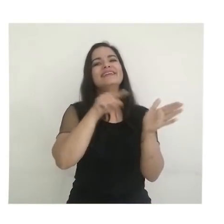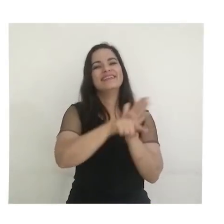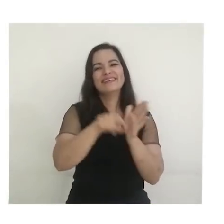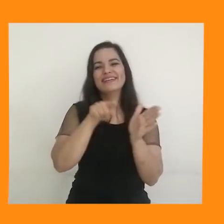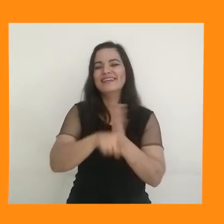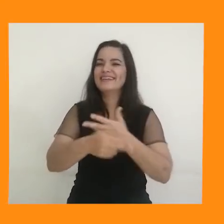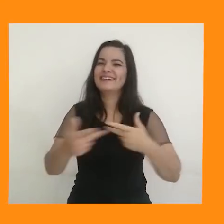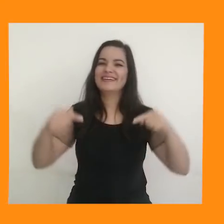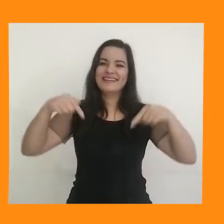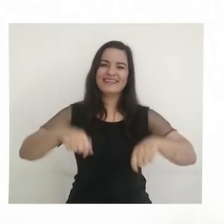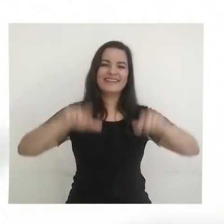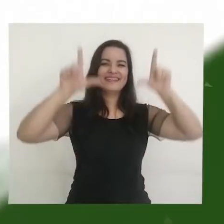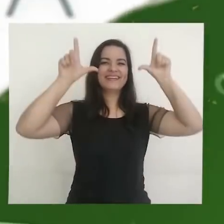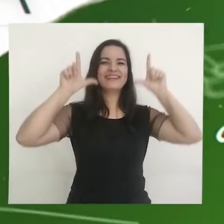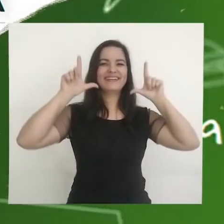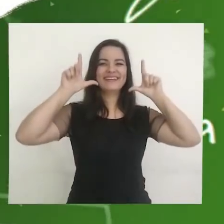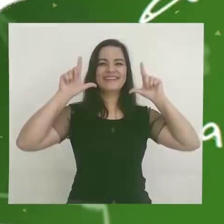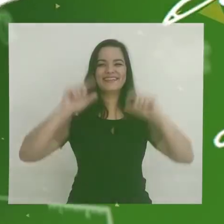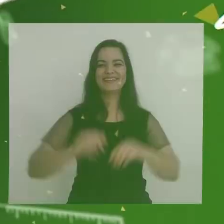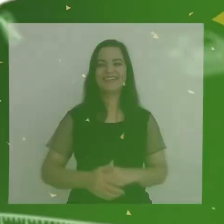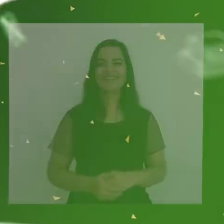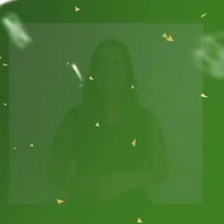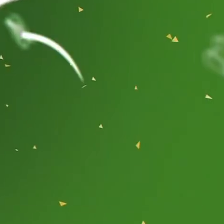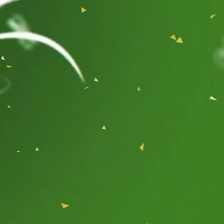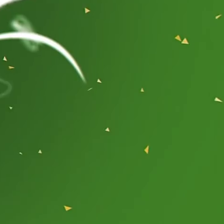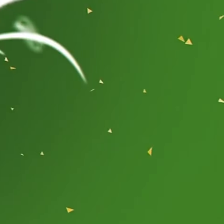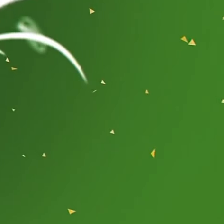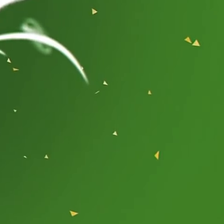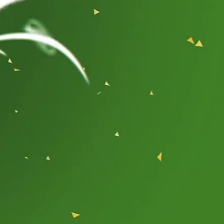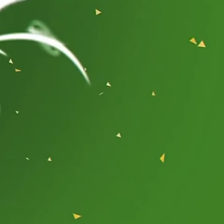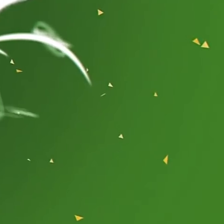faz. Esse é o